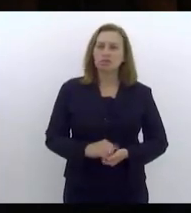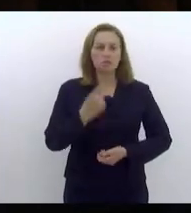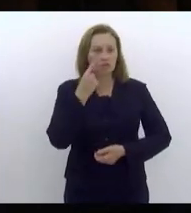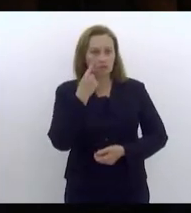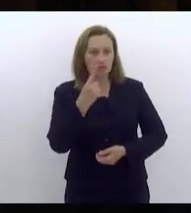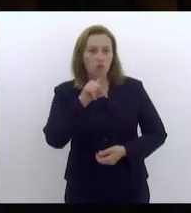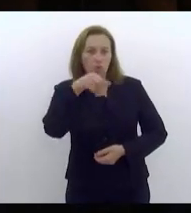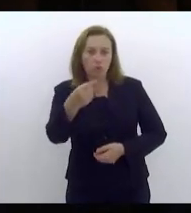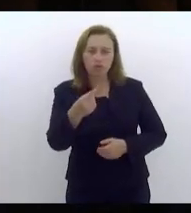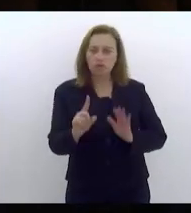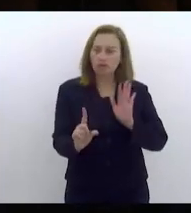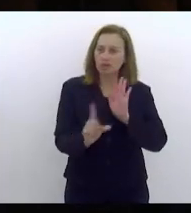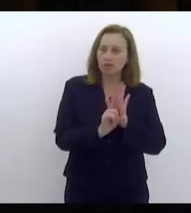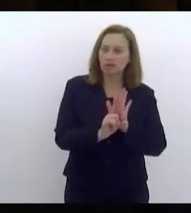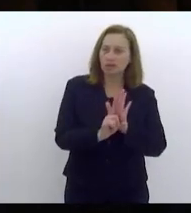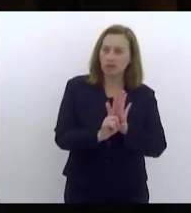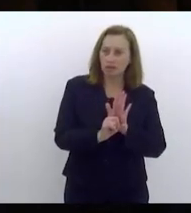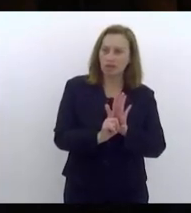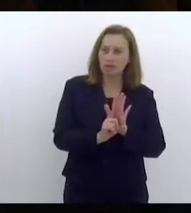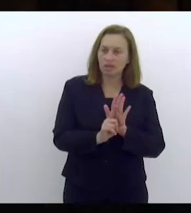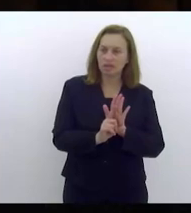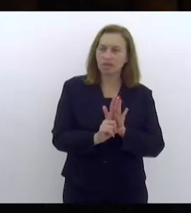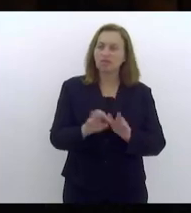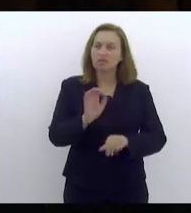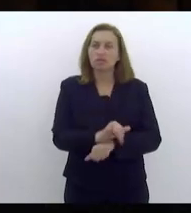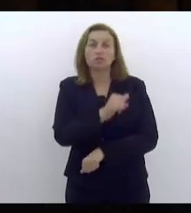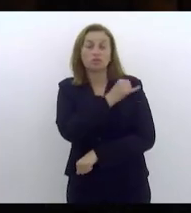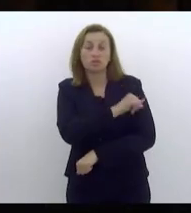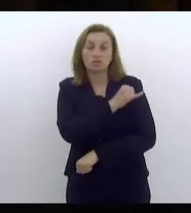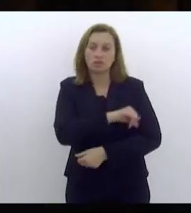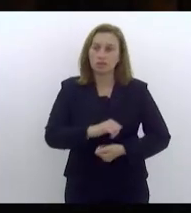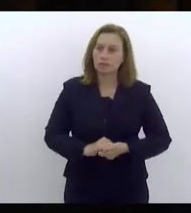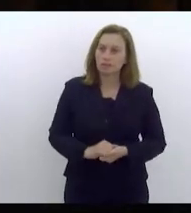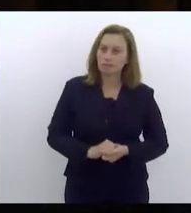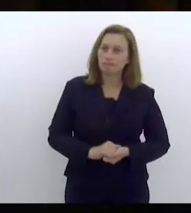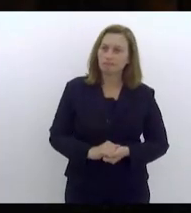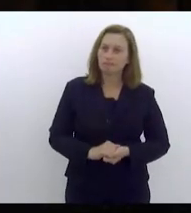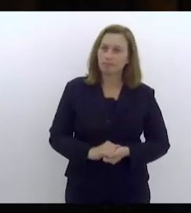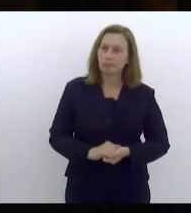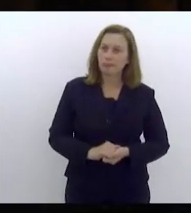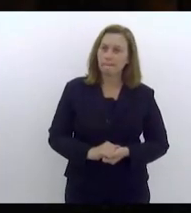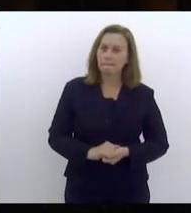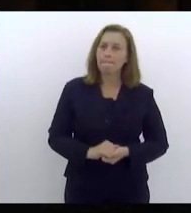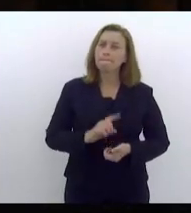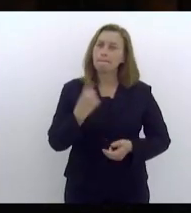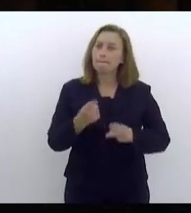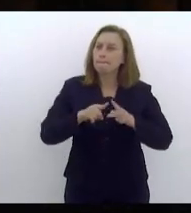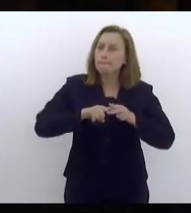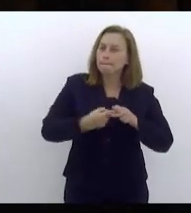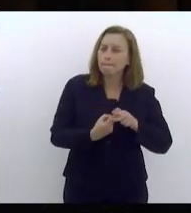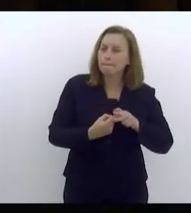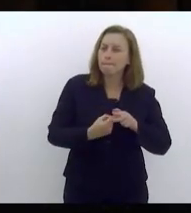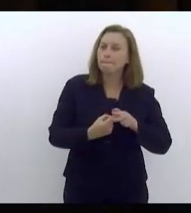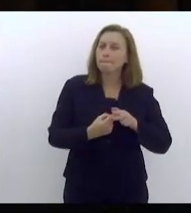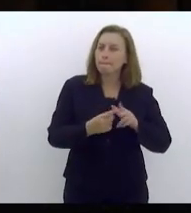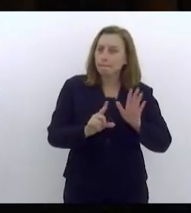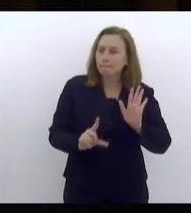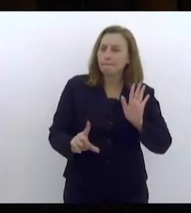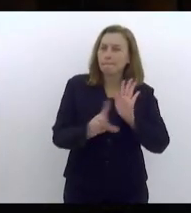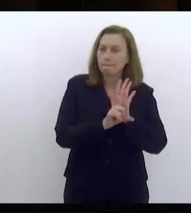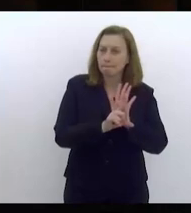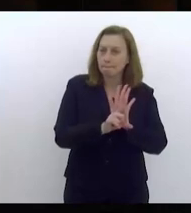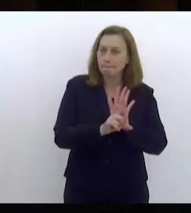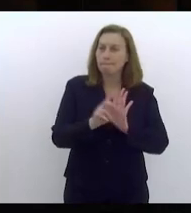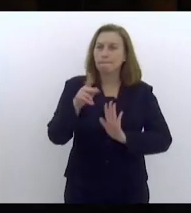outra lei que já existe no âmbito do Estado do Rio de Janeiro e a gente alterar essa lei justamente porque